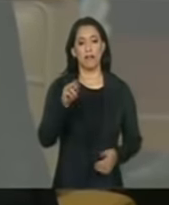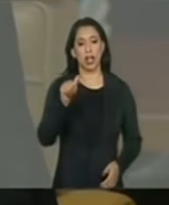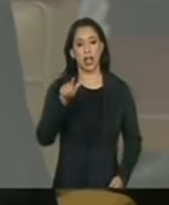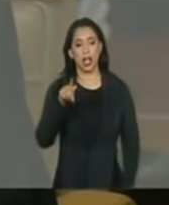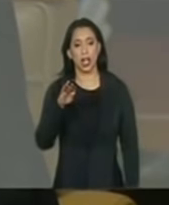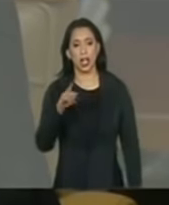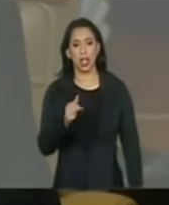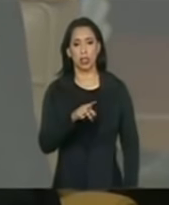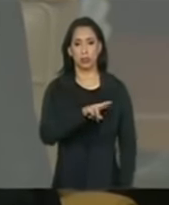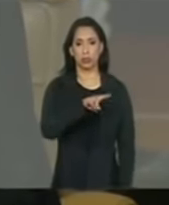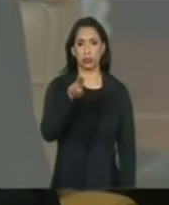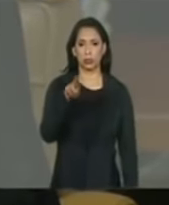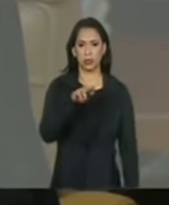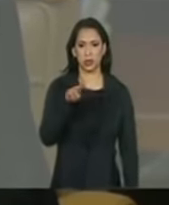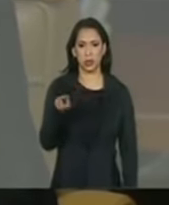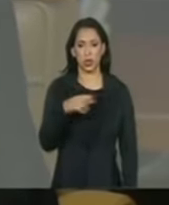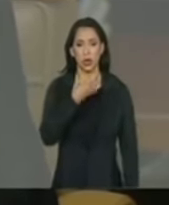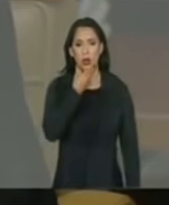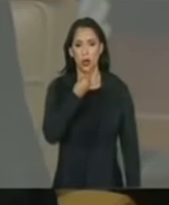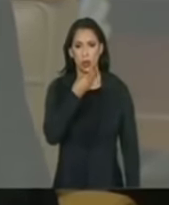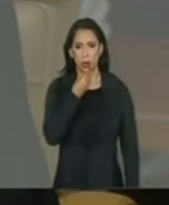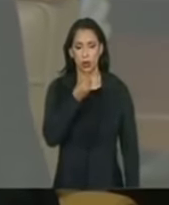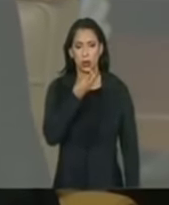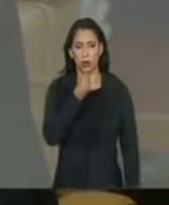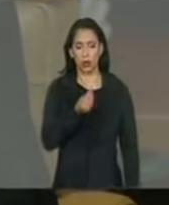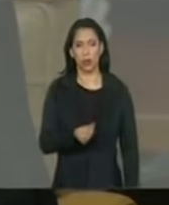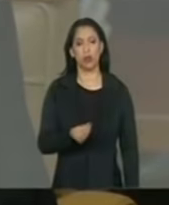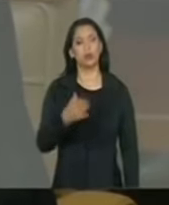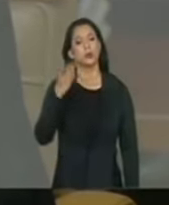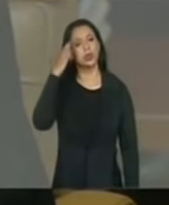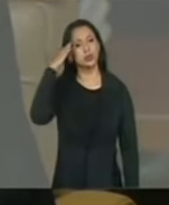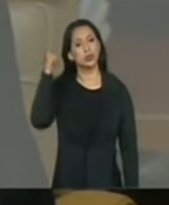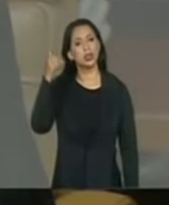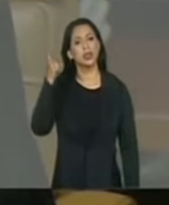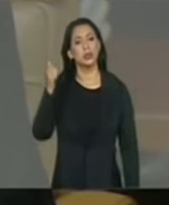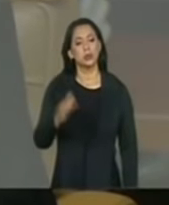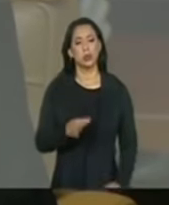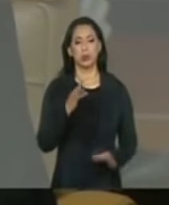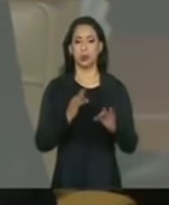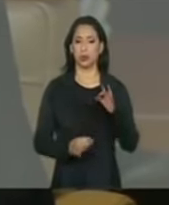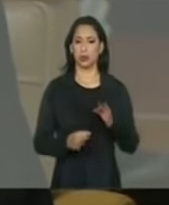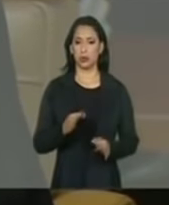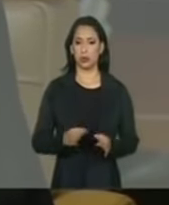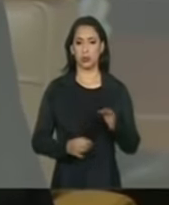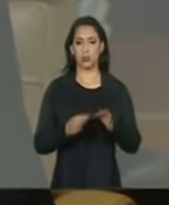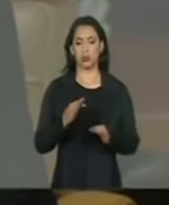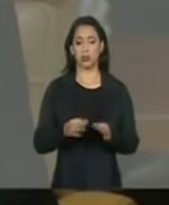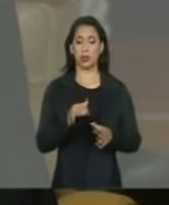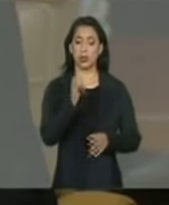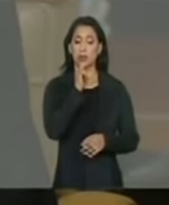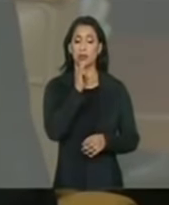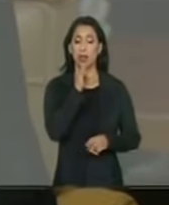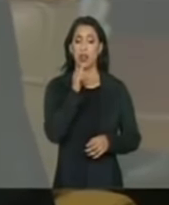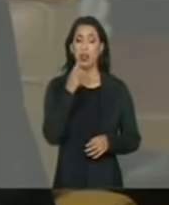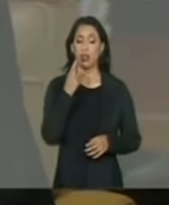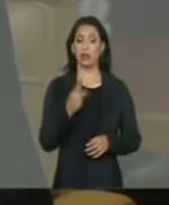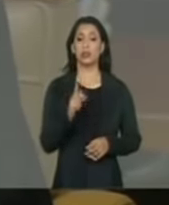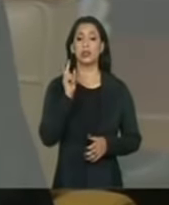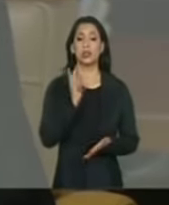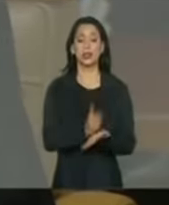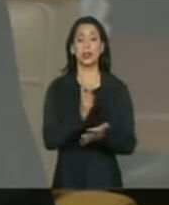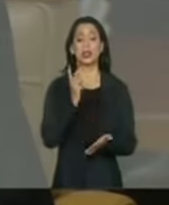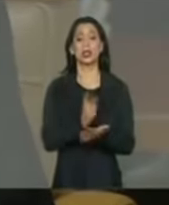andré de carvalho ramos antônio augusto cançado trindade por exemplo há de prevalecer sempre a